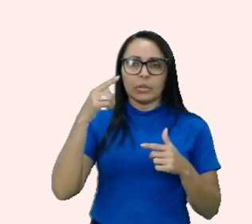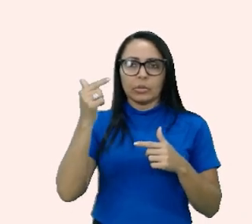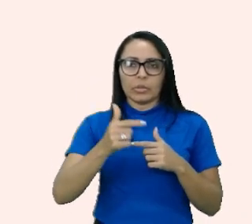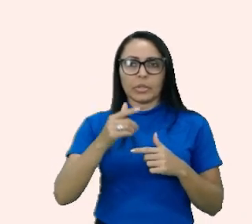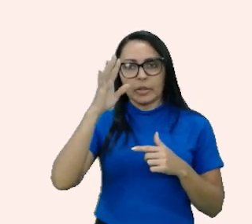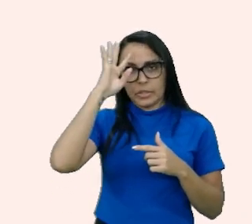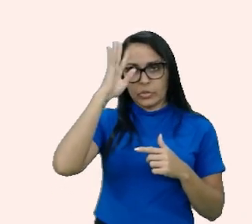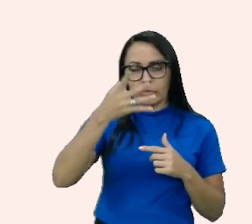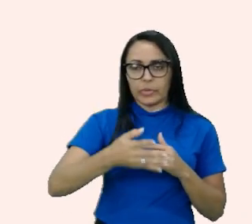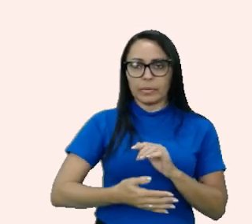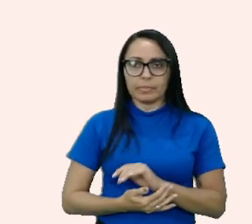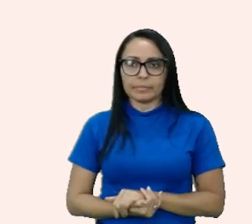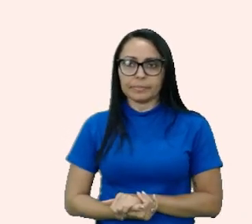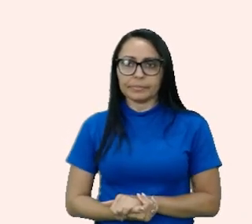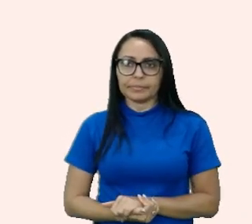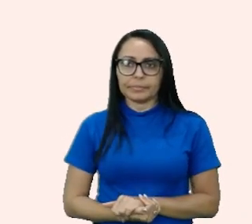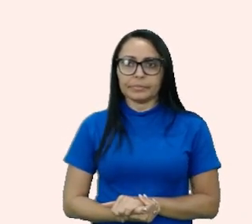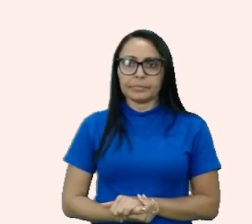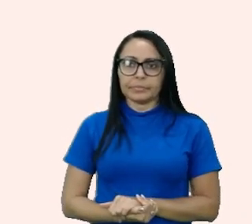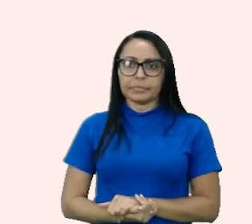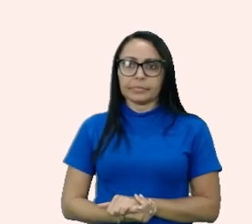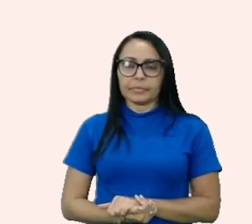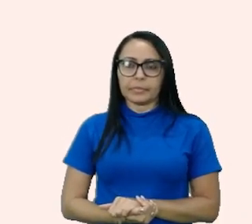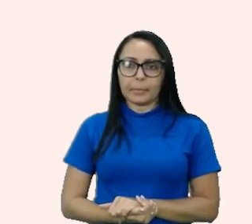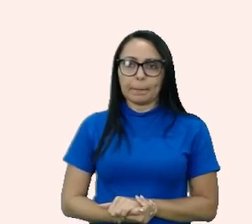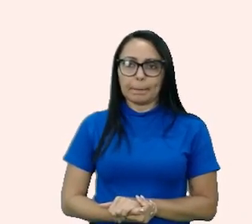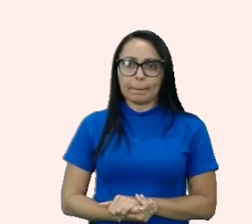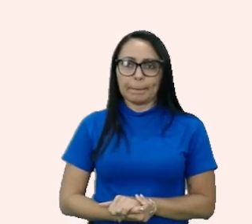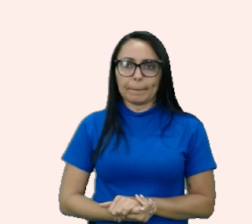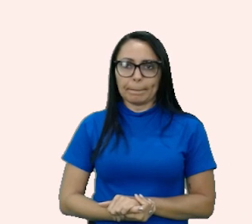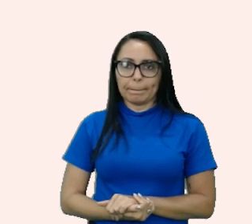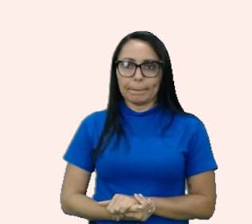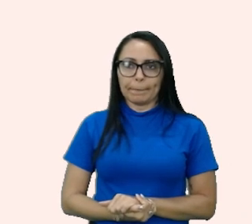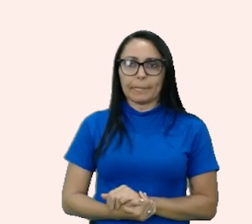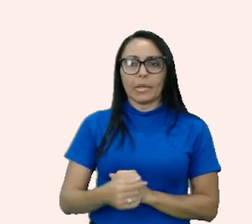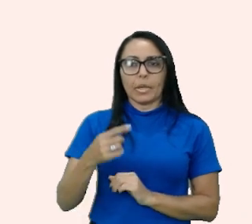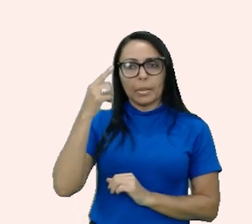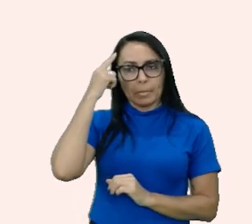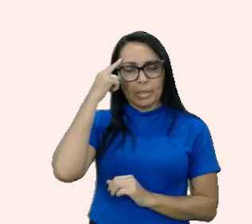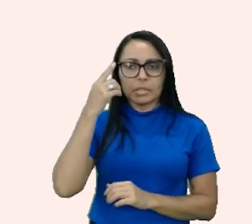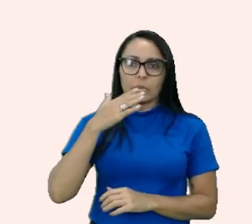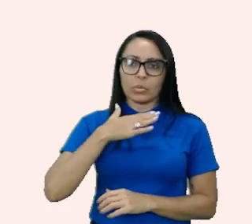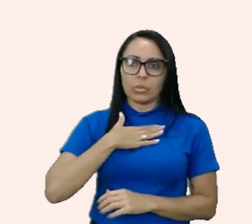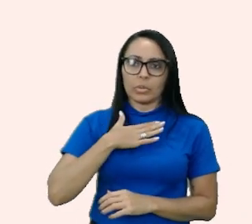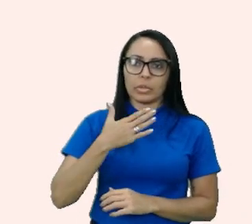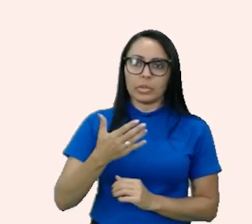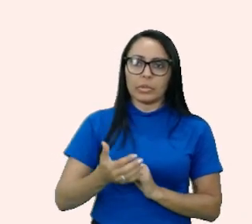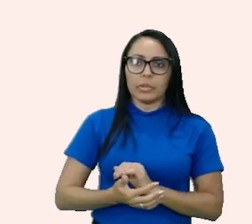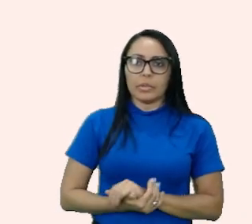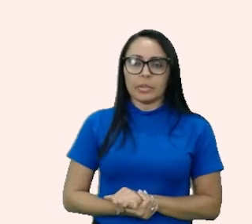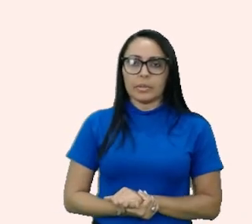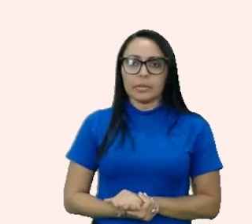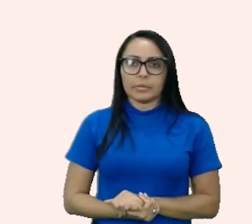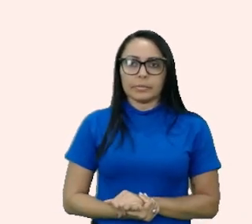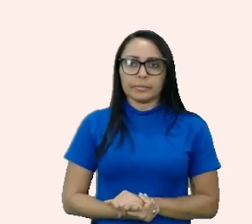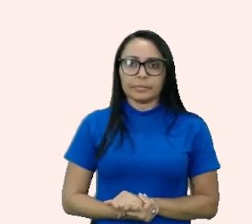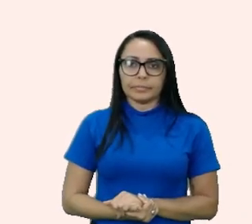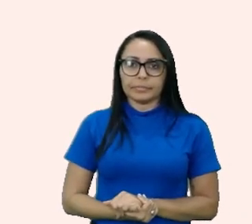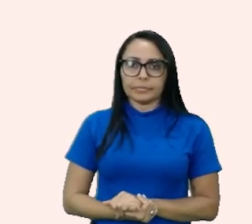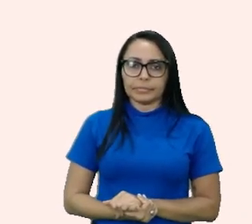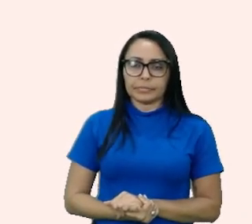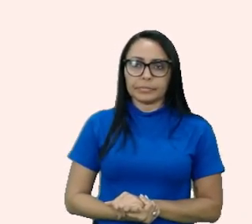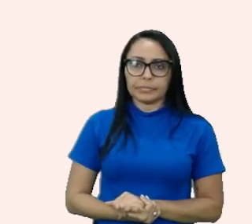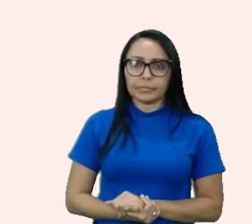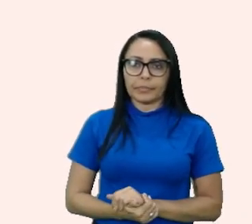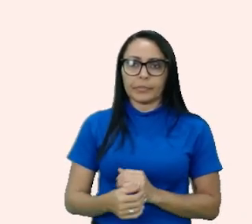Olha só. Para resolver aí esse problema, pensa comigo nessa situação. Esse probleminha